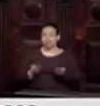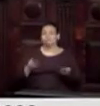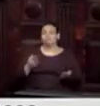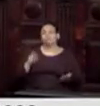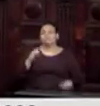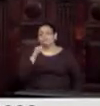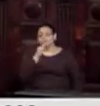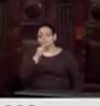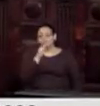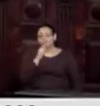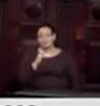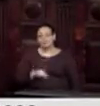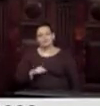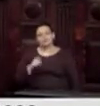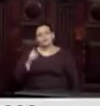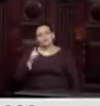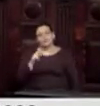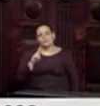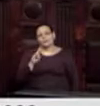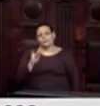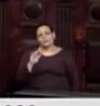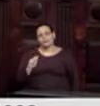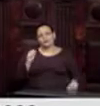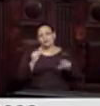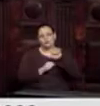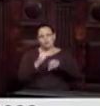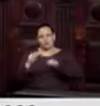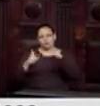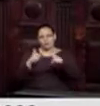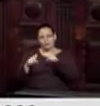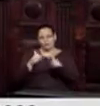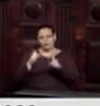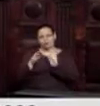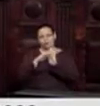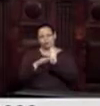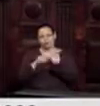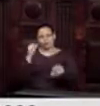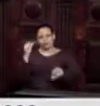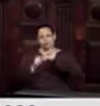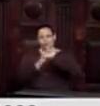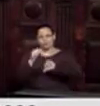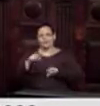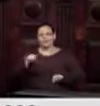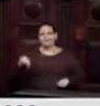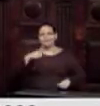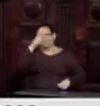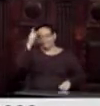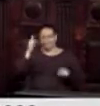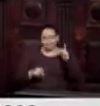reforma trabalhista e reforma da Previdência, a insatisfação popular